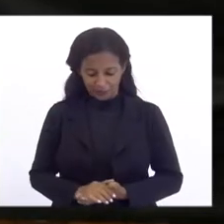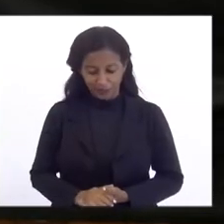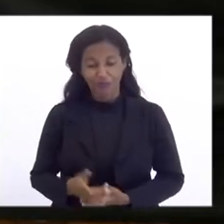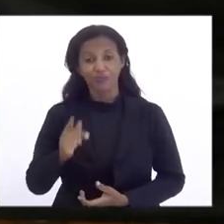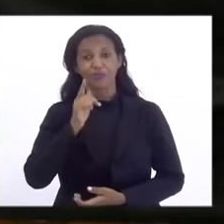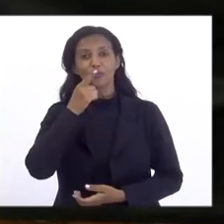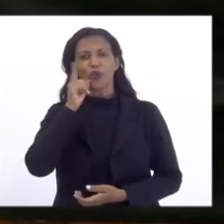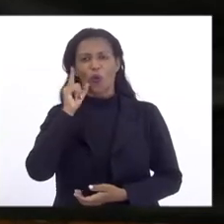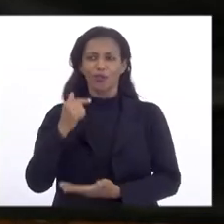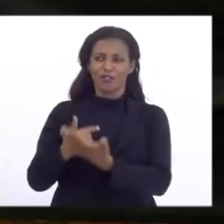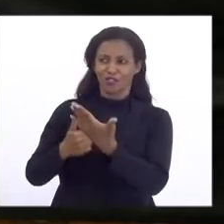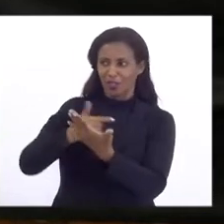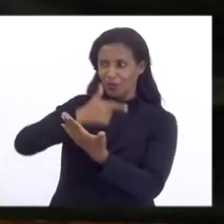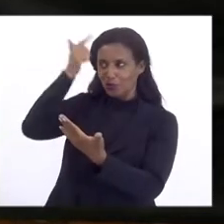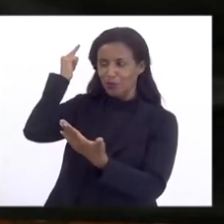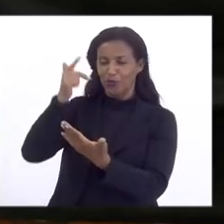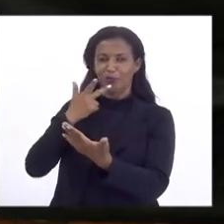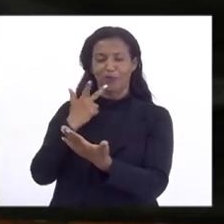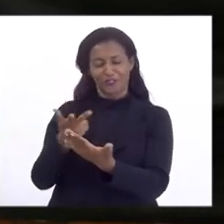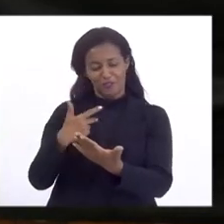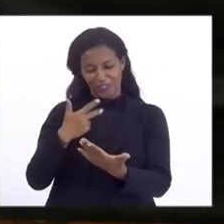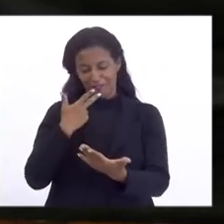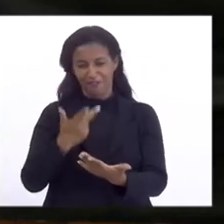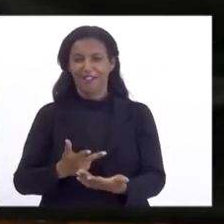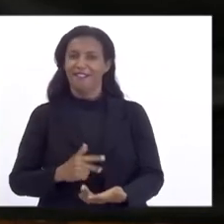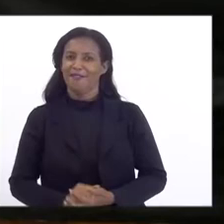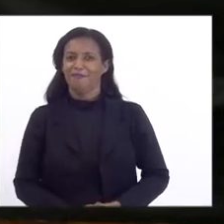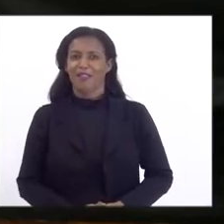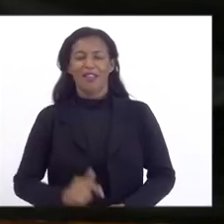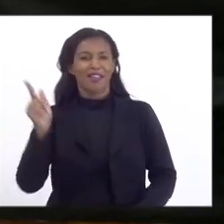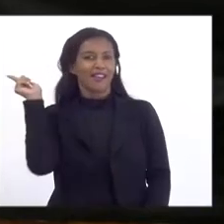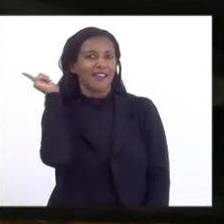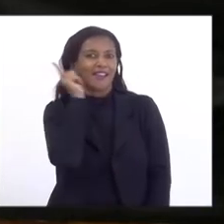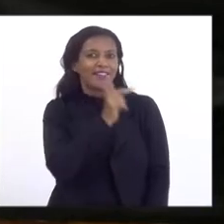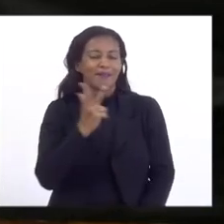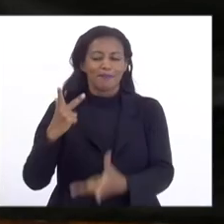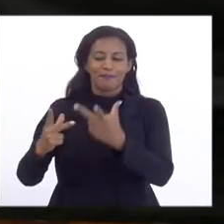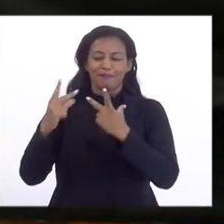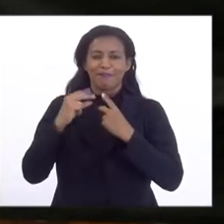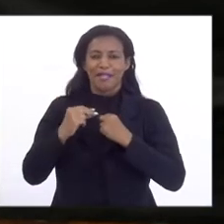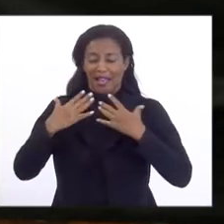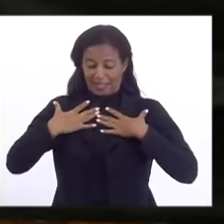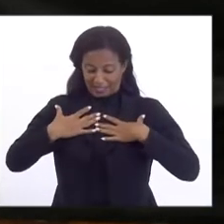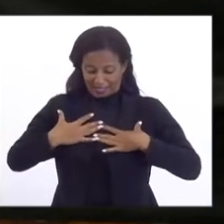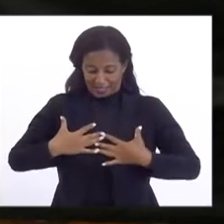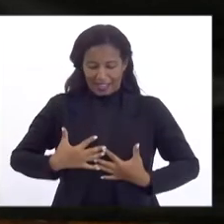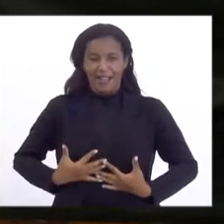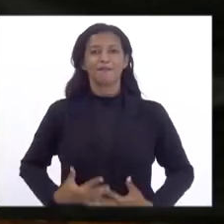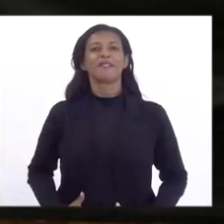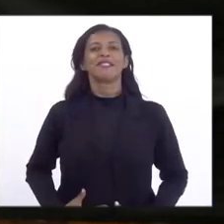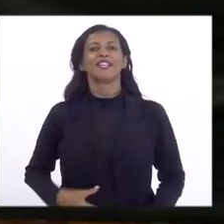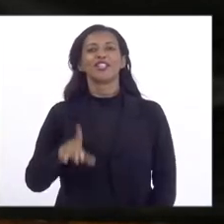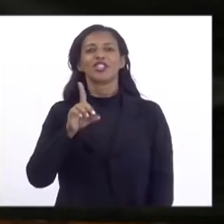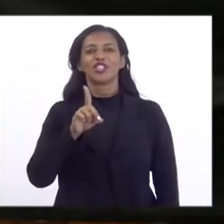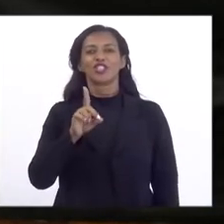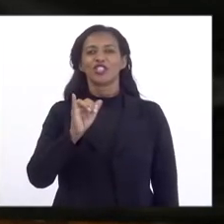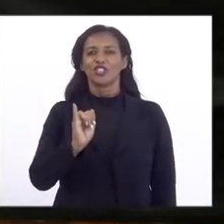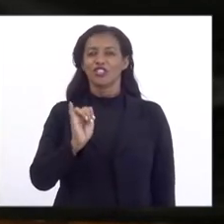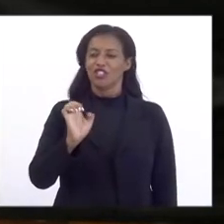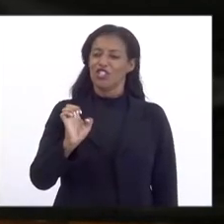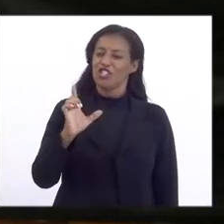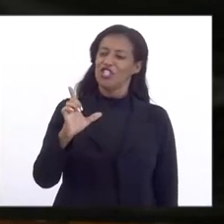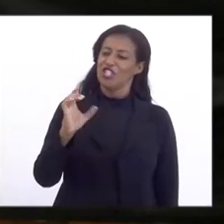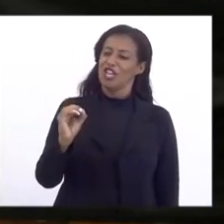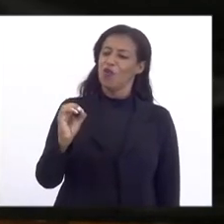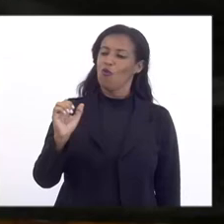o deputado Luiz Paulo me deu esse presente, sou obrigado a falar, ganhei de presente ontem a camisa do Diego Alves. Eu não estou dizendo